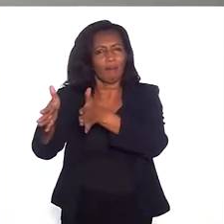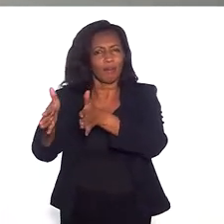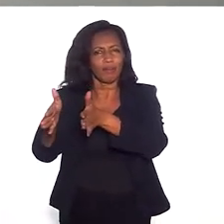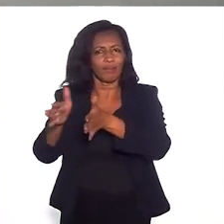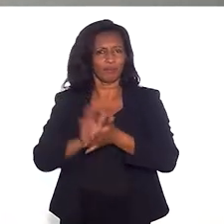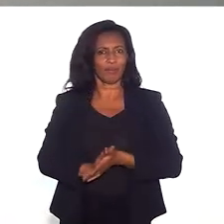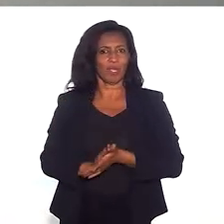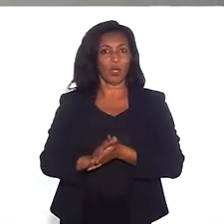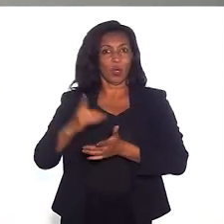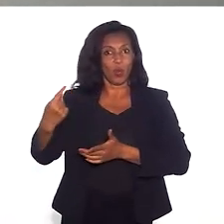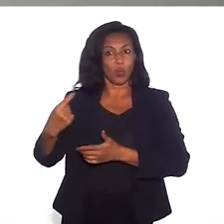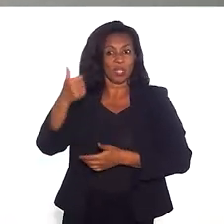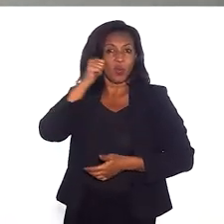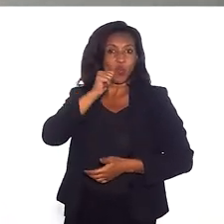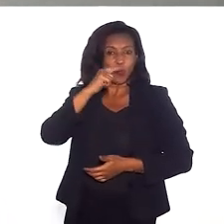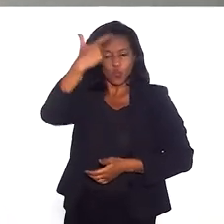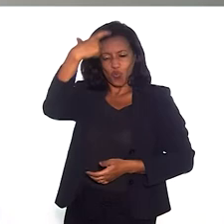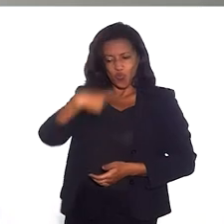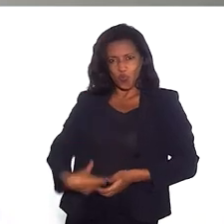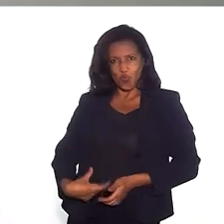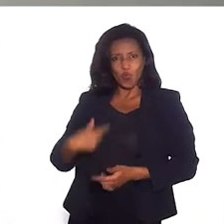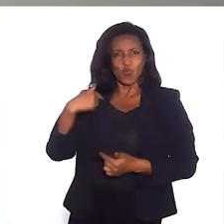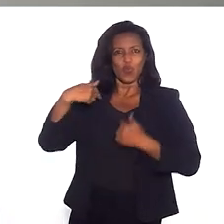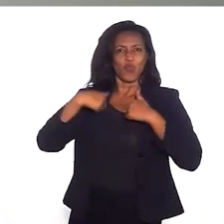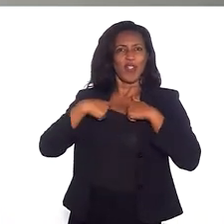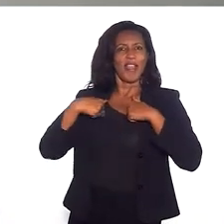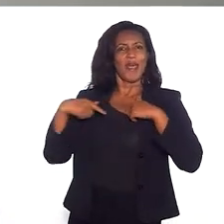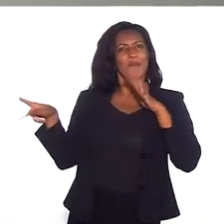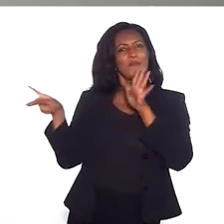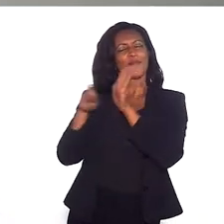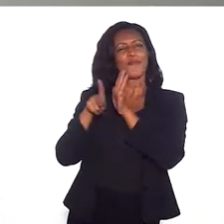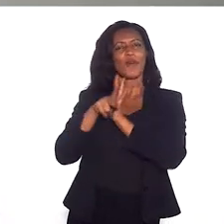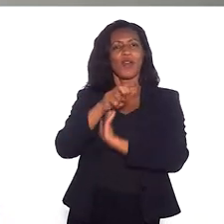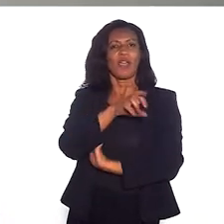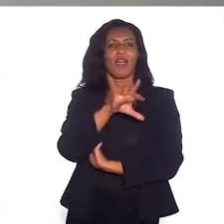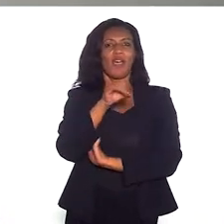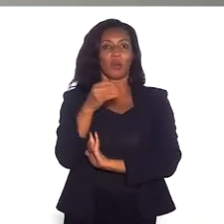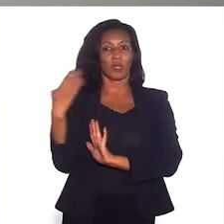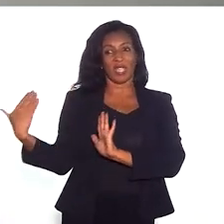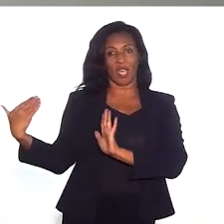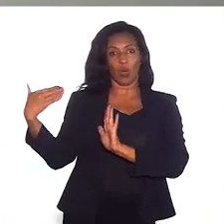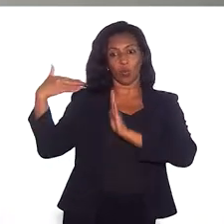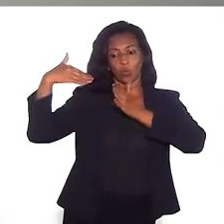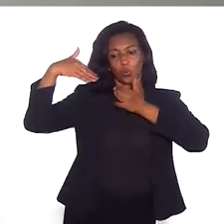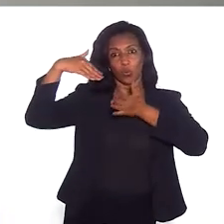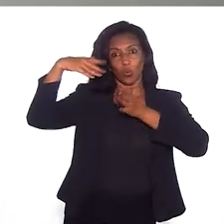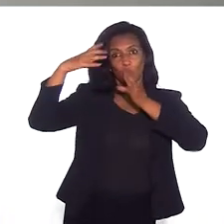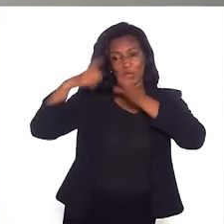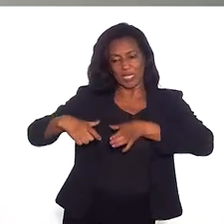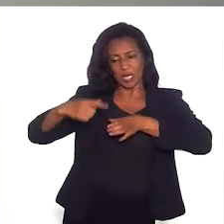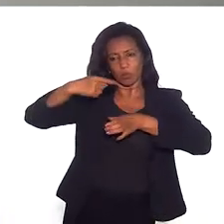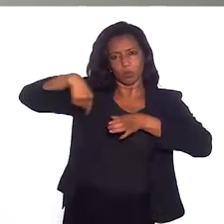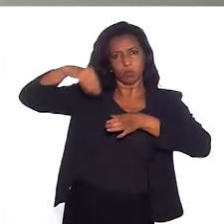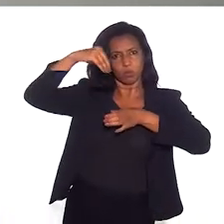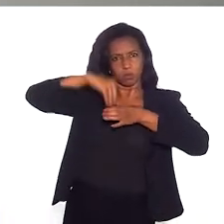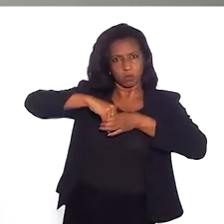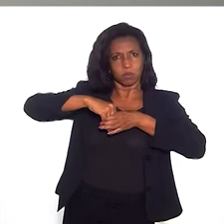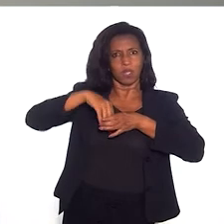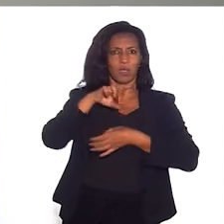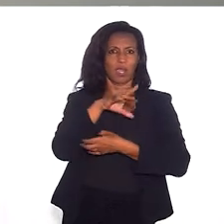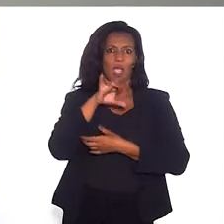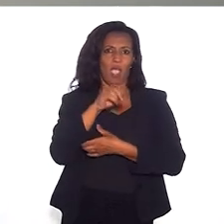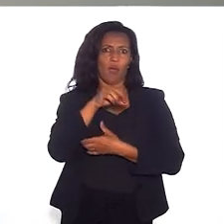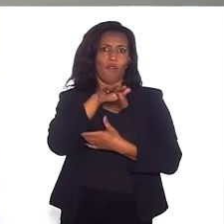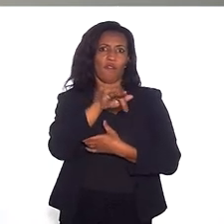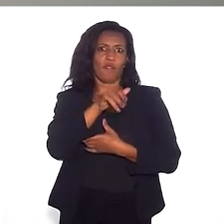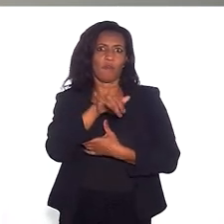corpo mulher. Por esse corpo mulher que é a sujeita do ecofeminismo, né? Que é o centro das